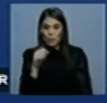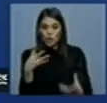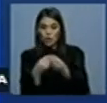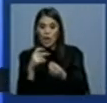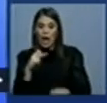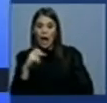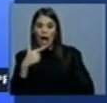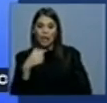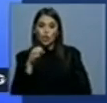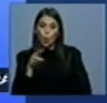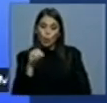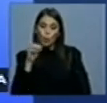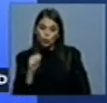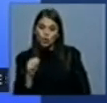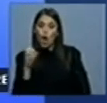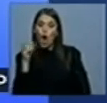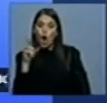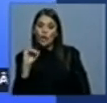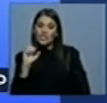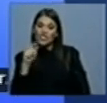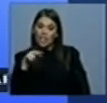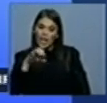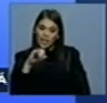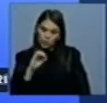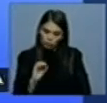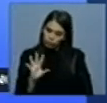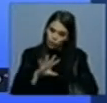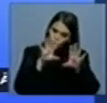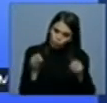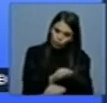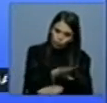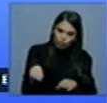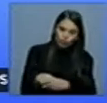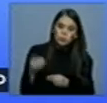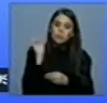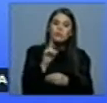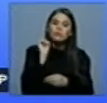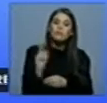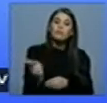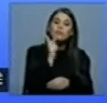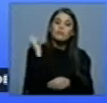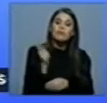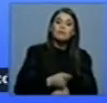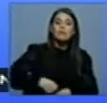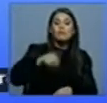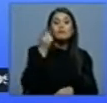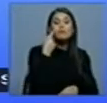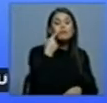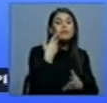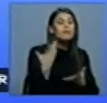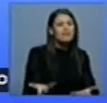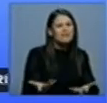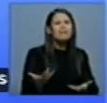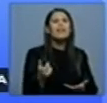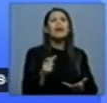átomos de oxigênio nitritos, 3 átomos de oxigênio nitratos. E são elementos fundamentais para a vida como nós a conhecemos. Então o que é que fizeram